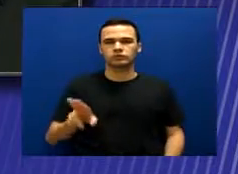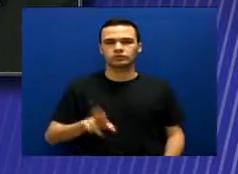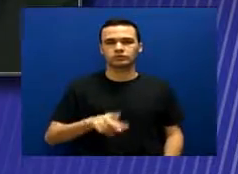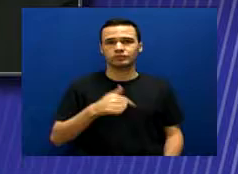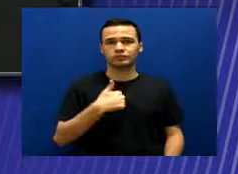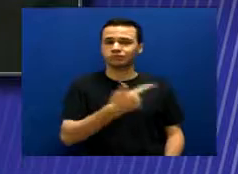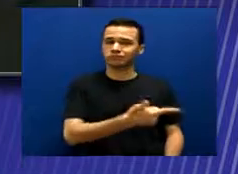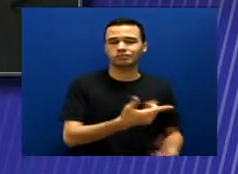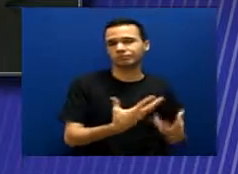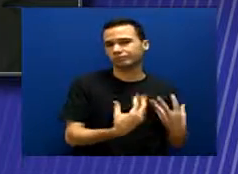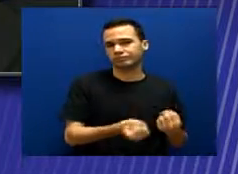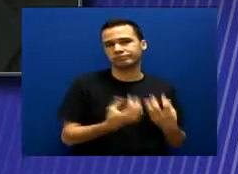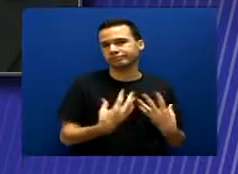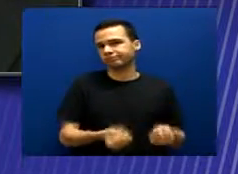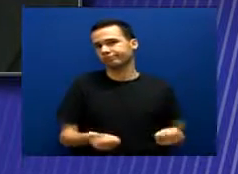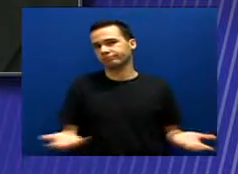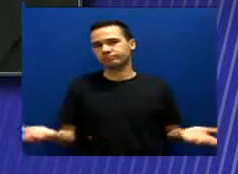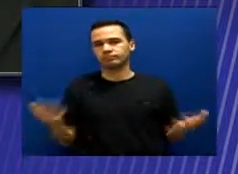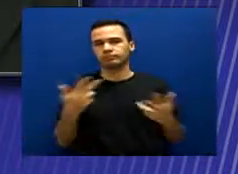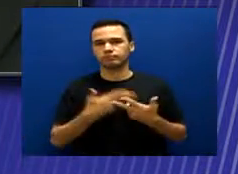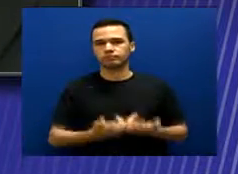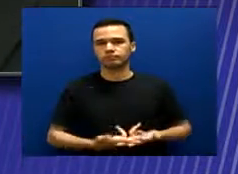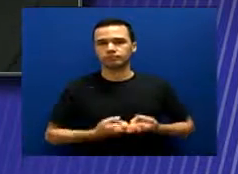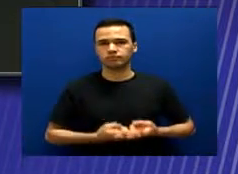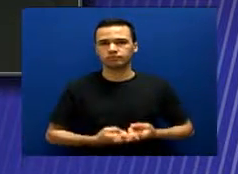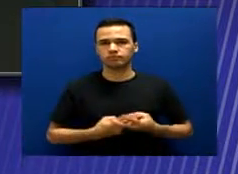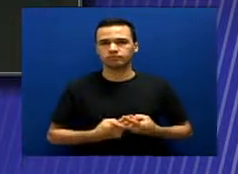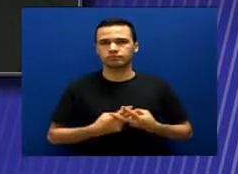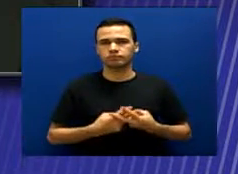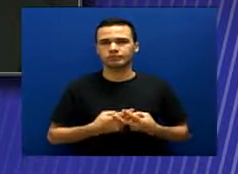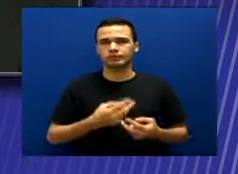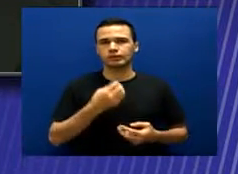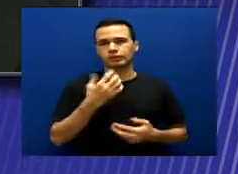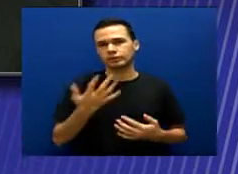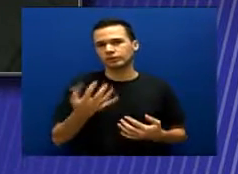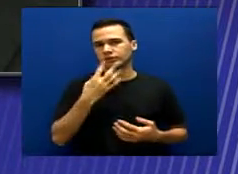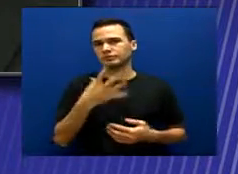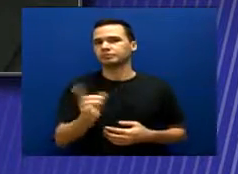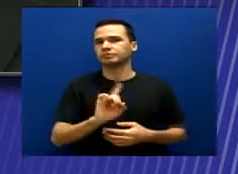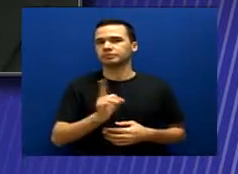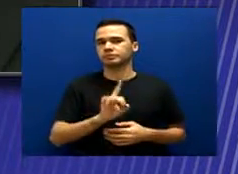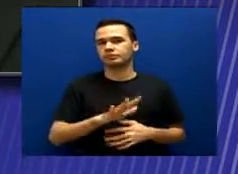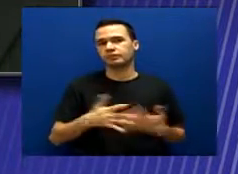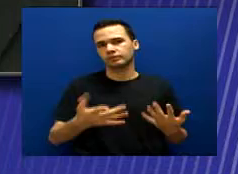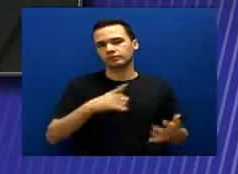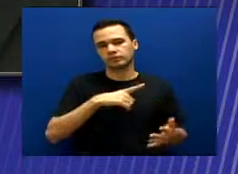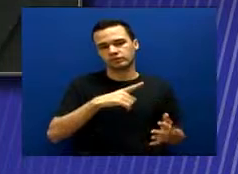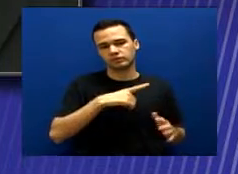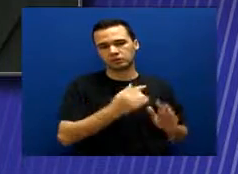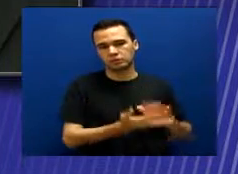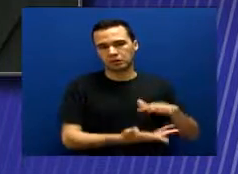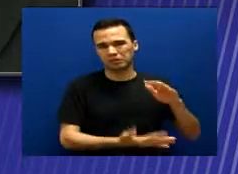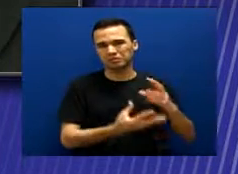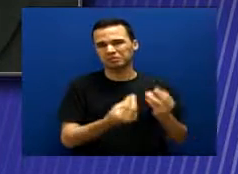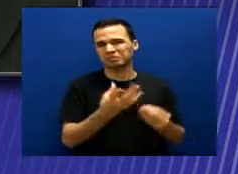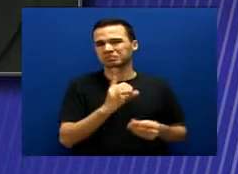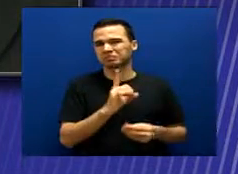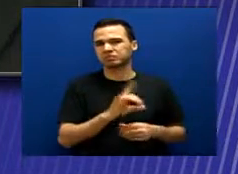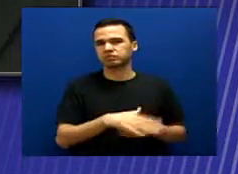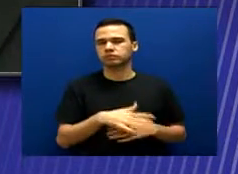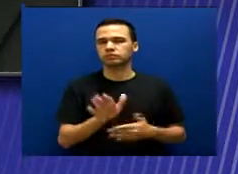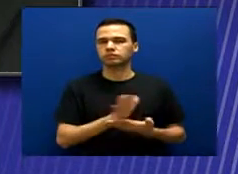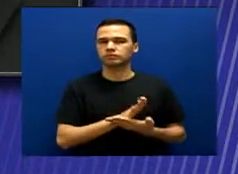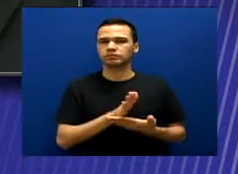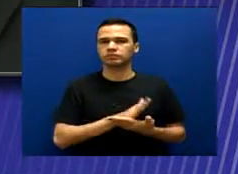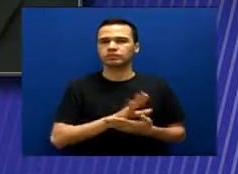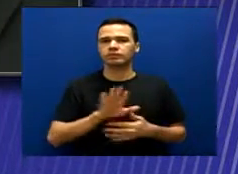Se não tem tu, vai tu mesmo. É, sabe então, porque, é a qualidade inferior, assim, no momento tem que... menos material. Uhum. Agora, o que eu